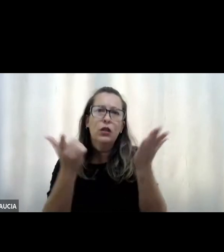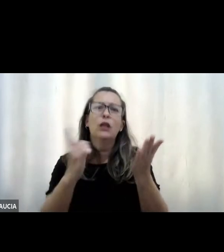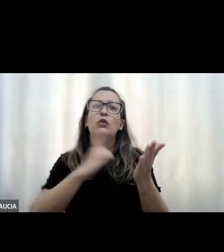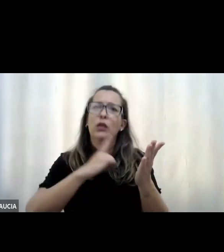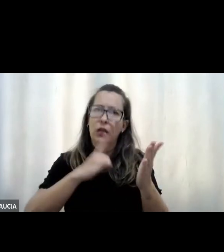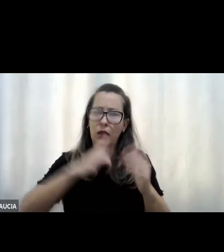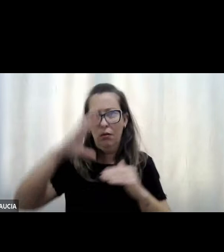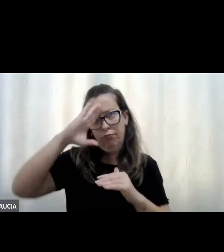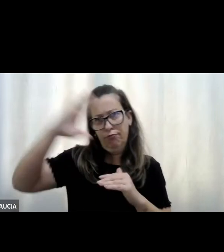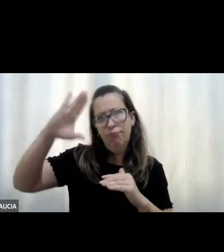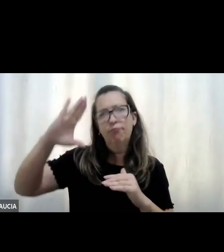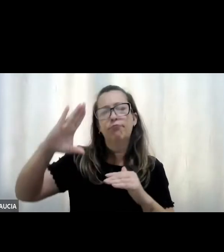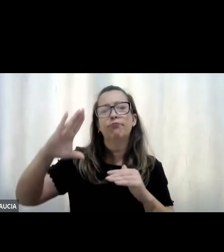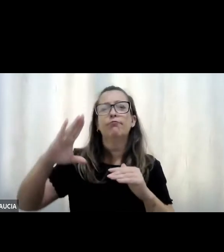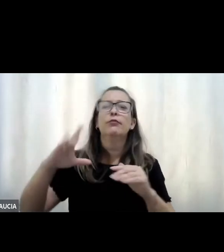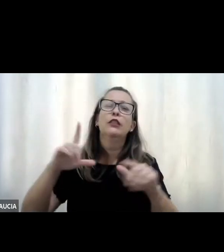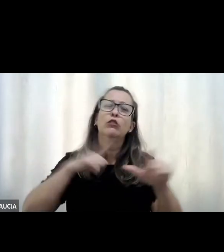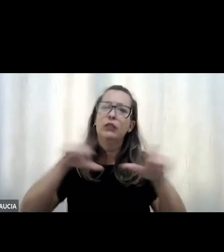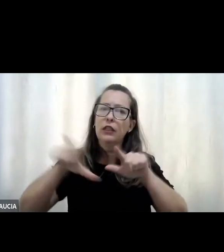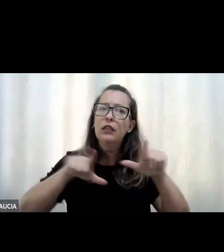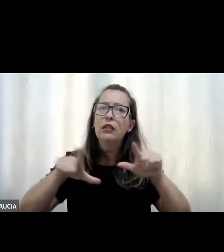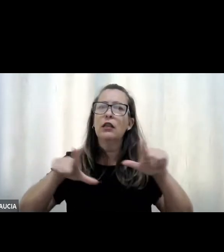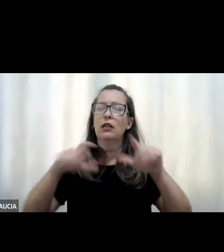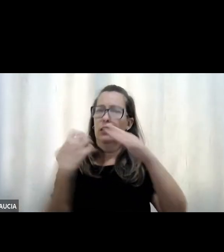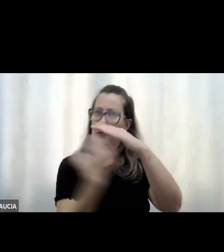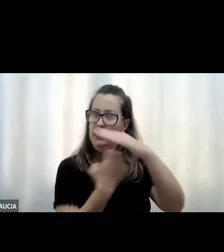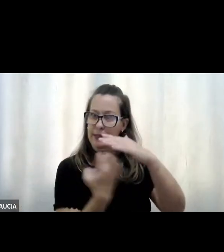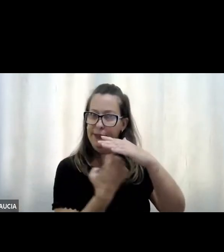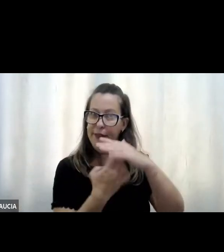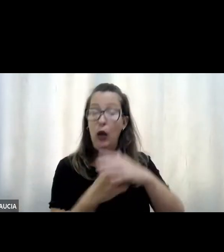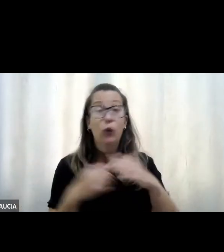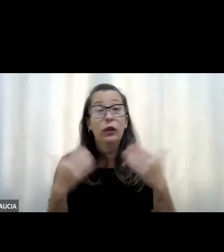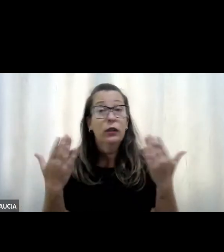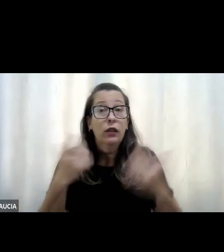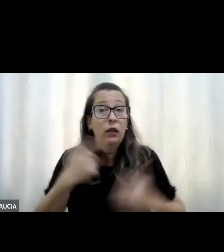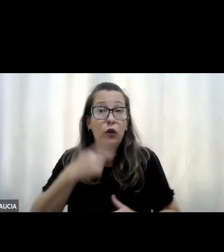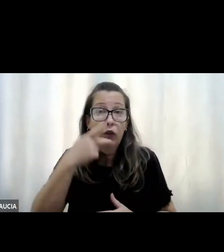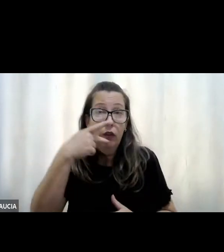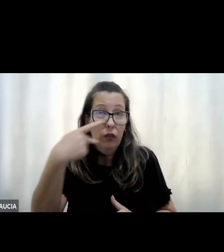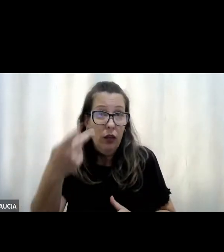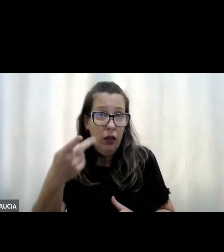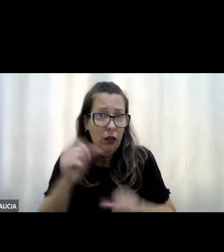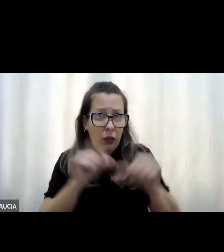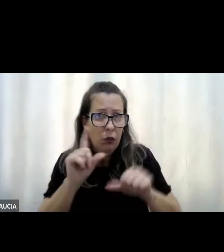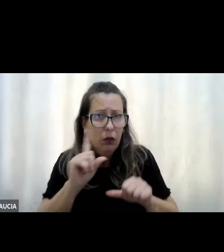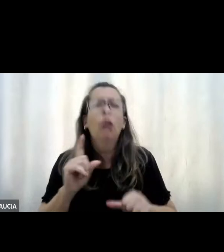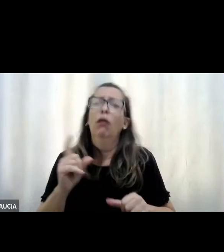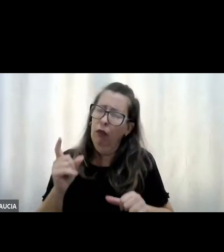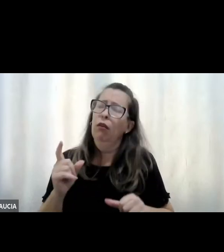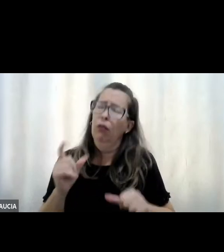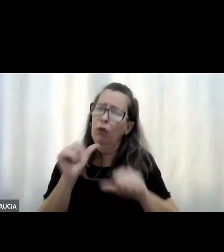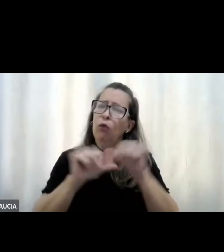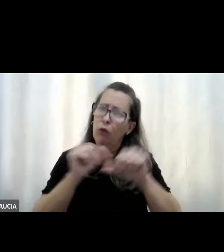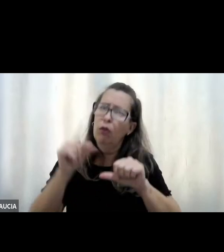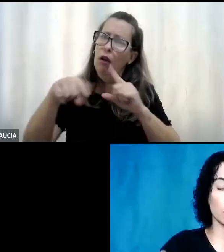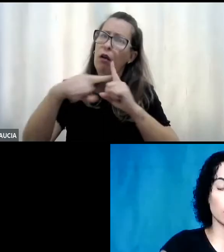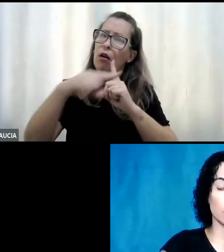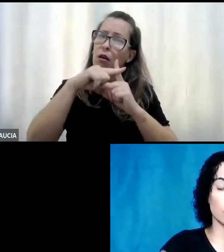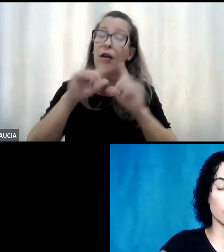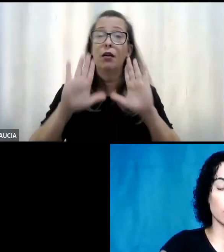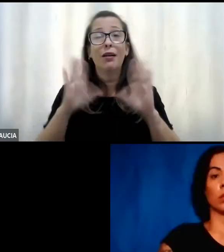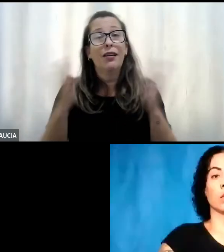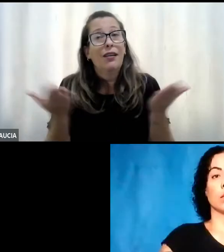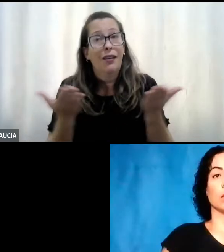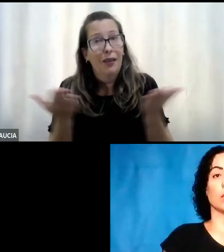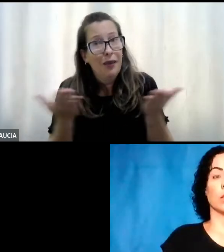imprensa empresarial, né? Então, eu estou dizendo com isso que não mudou? Não, mudou, é muito positivo.